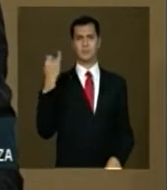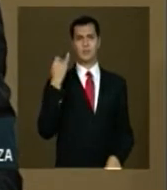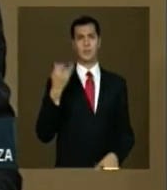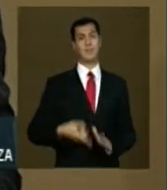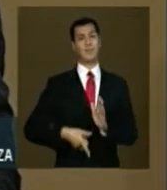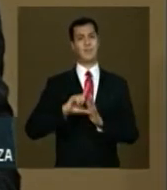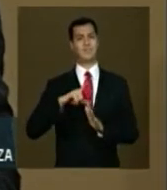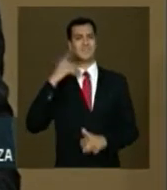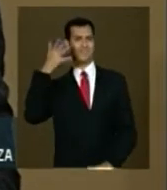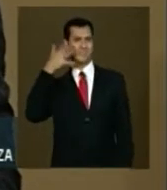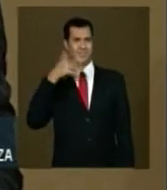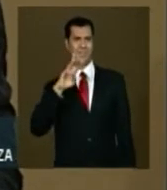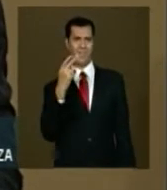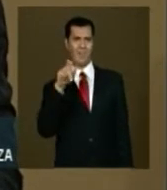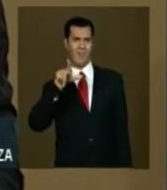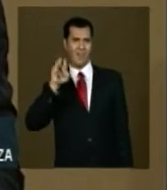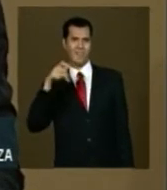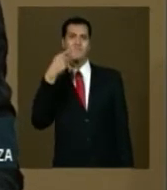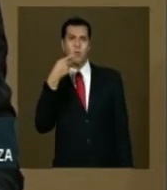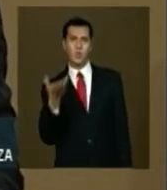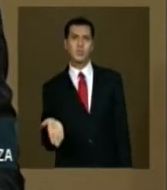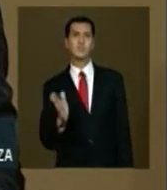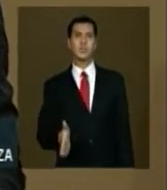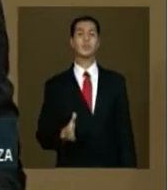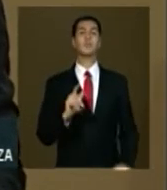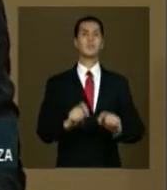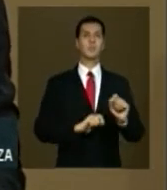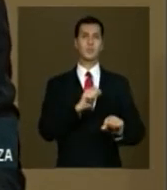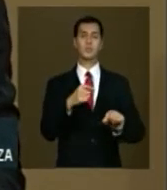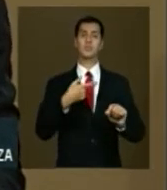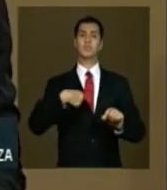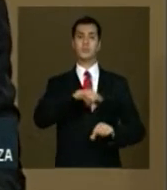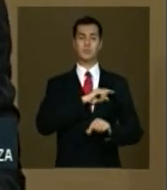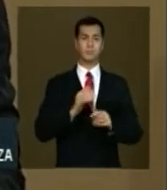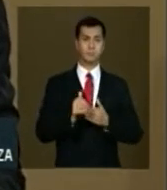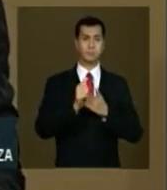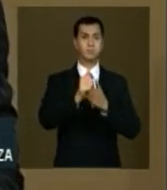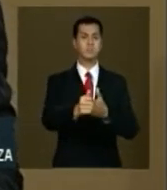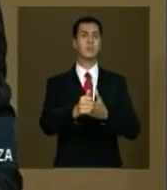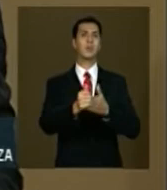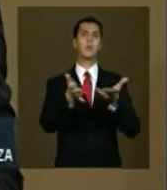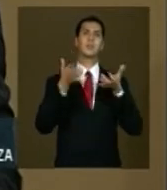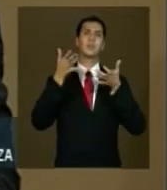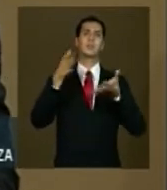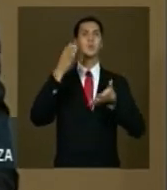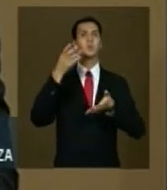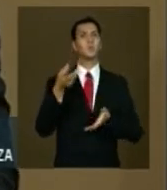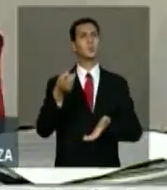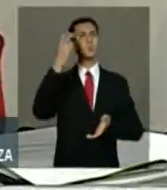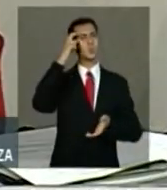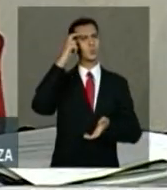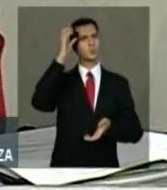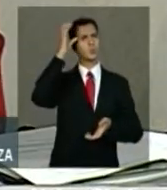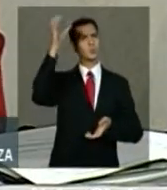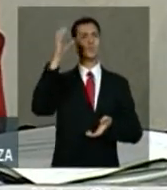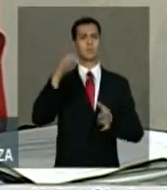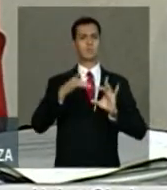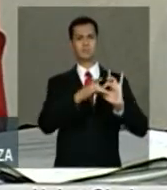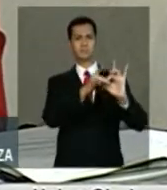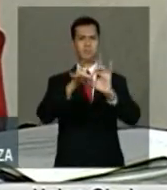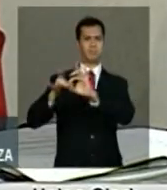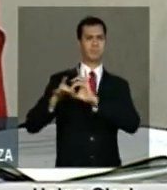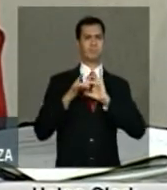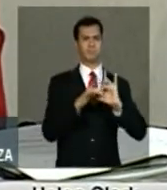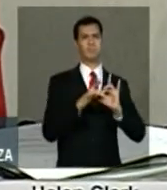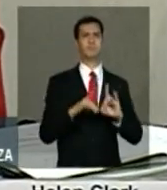Clark e que nos guie agora e no futuro para construir uma cultura de cooperação e parceria e para responder às